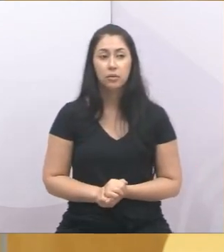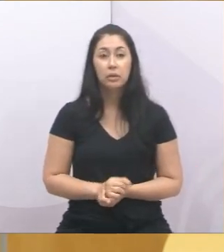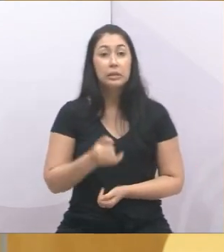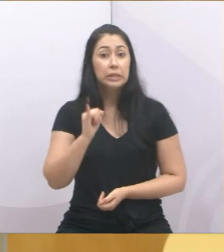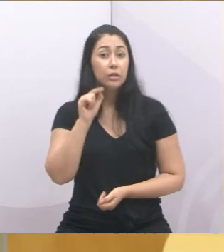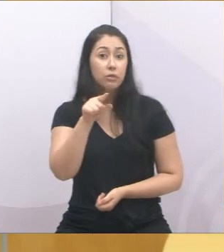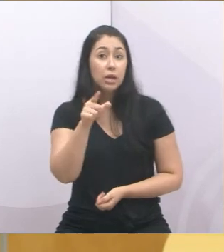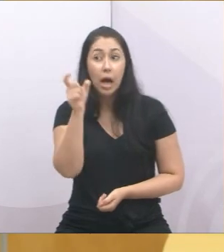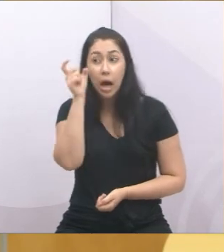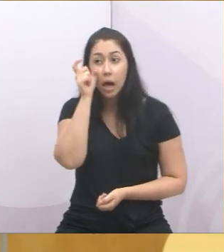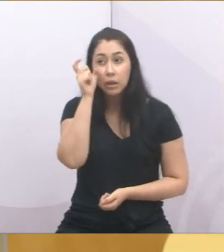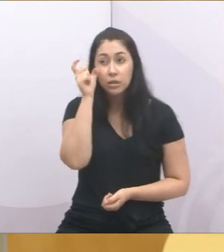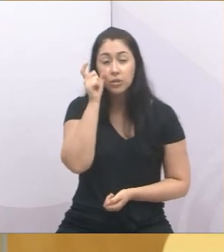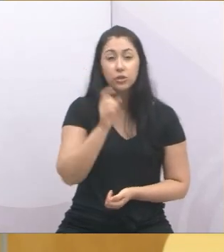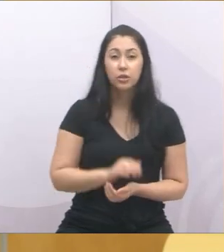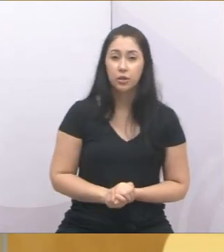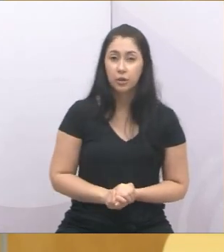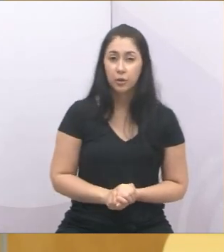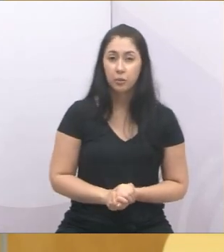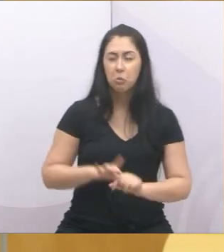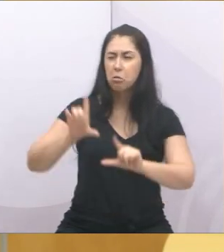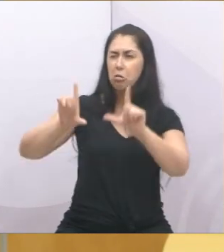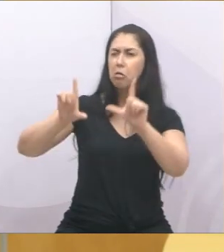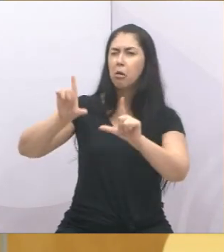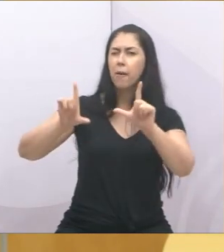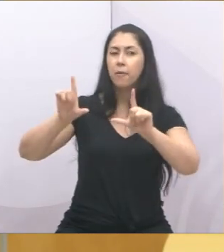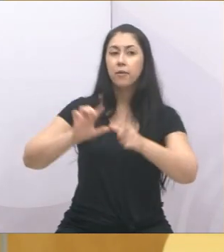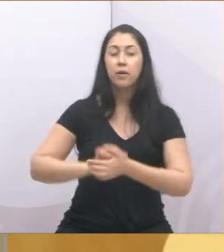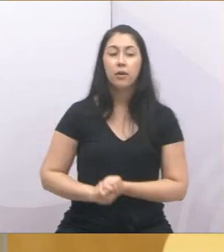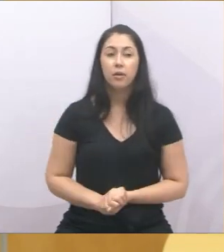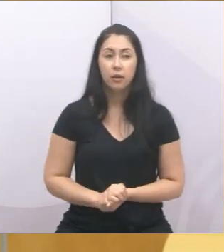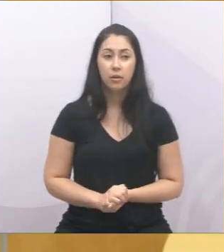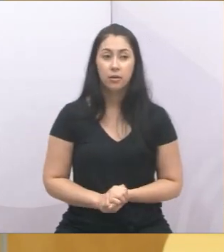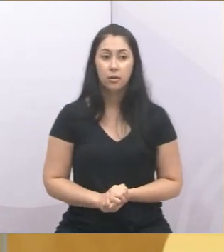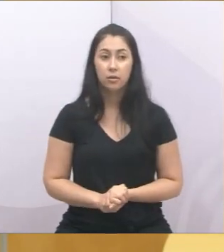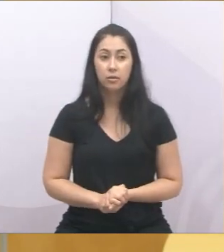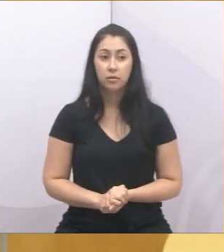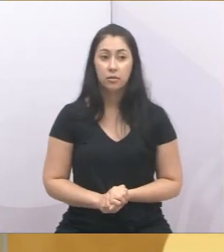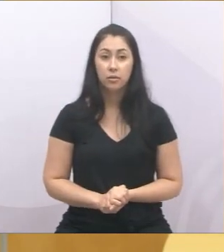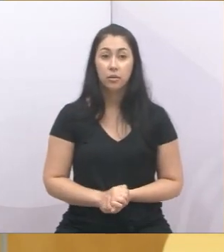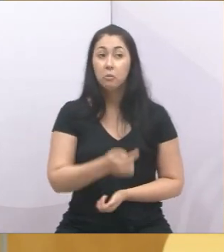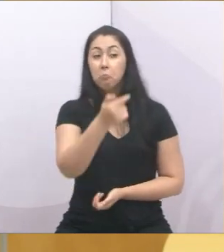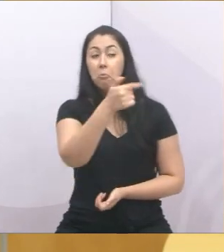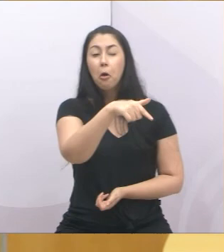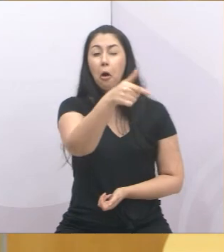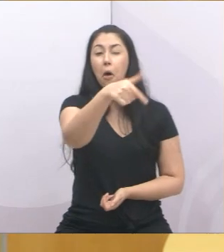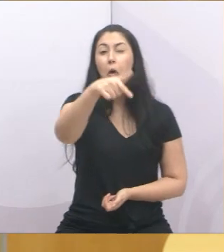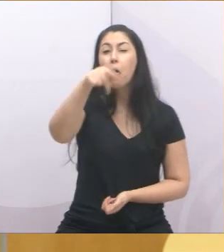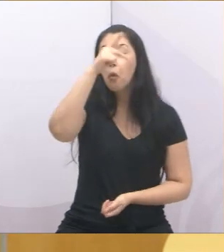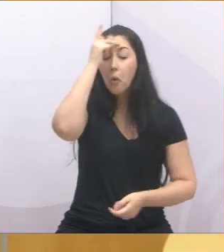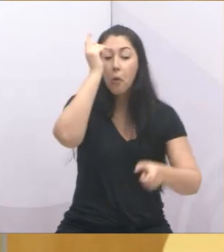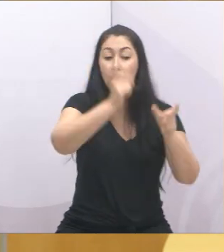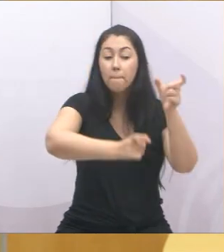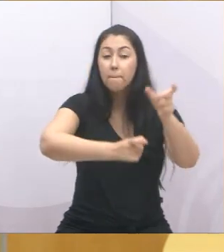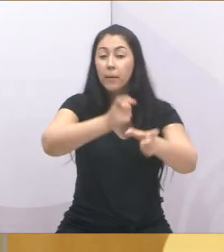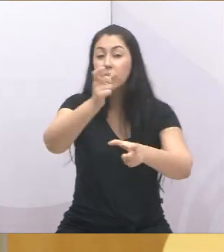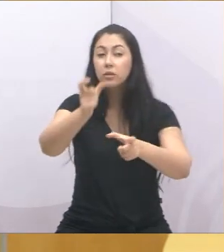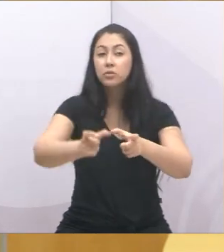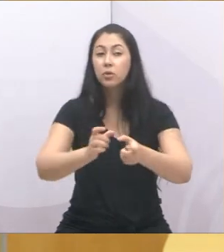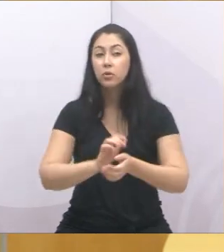assistiu o Jornal Nacional de ontem, pegue no reprise para ver. Outras pessoas de outras